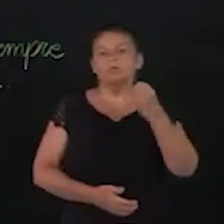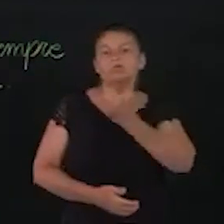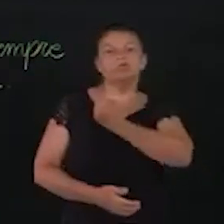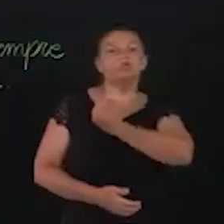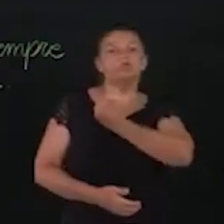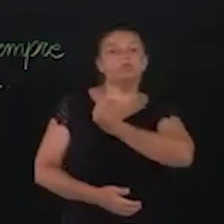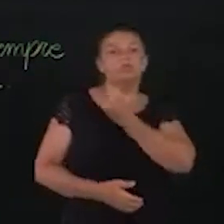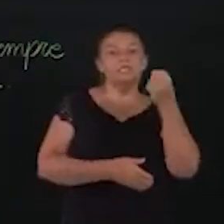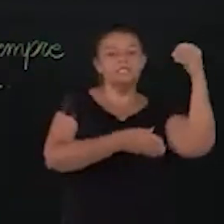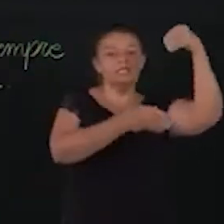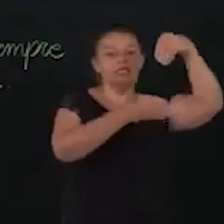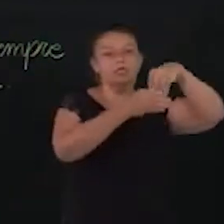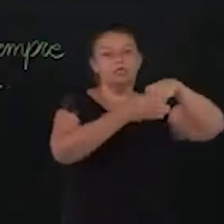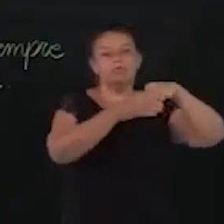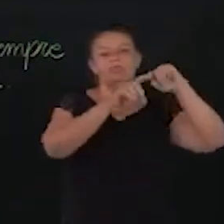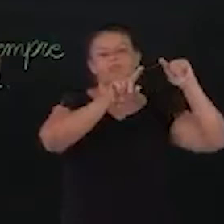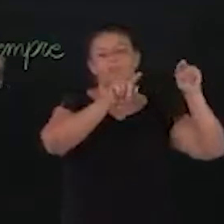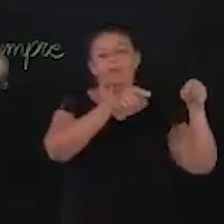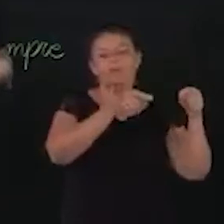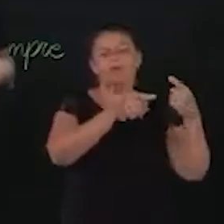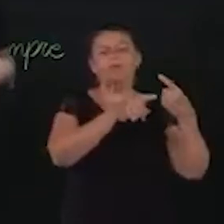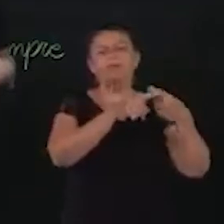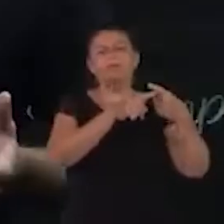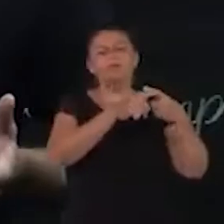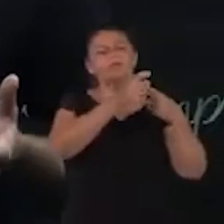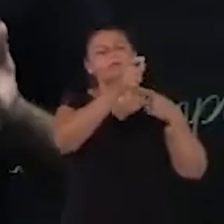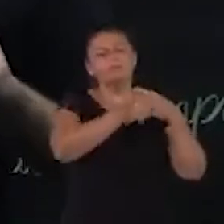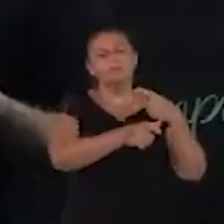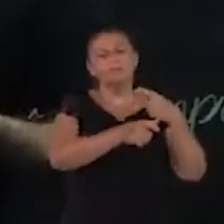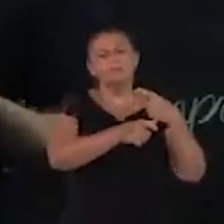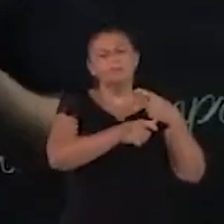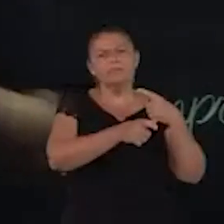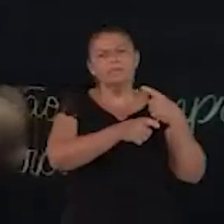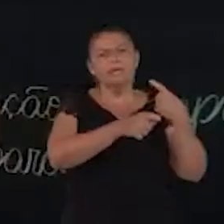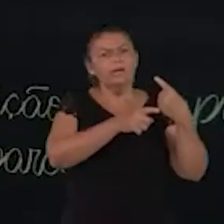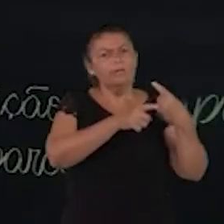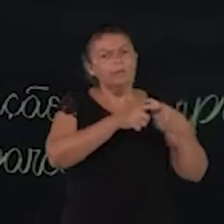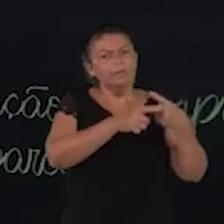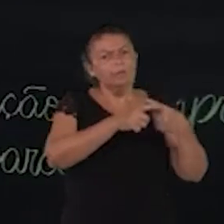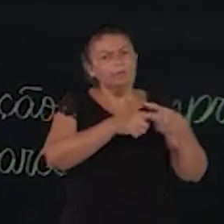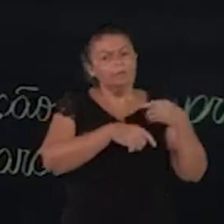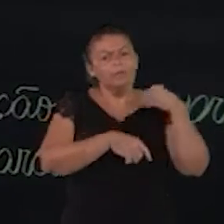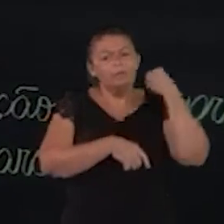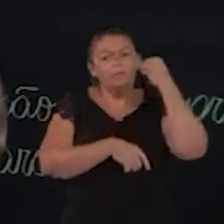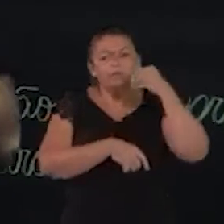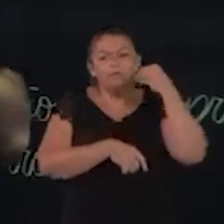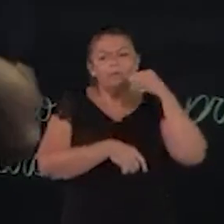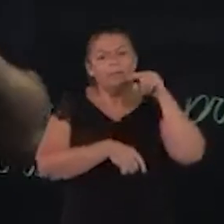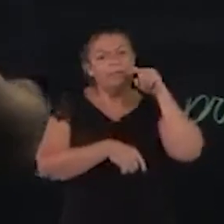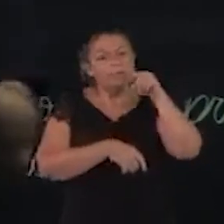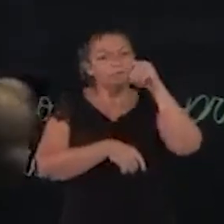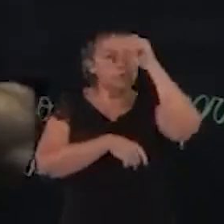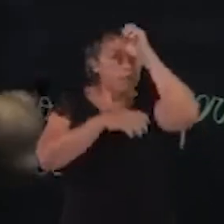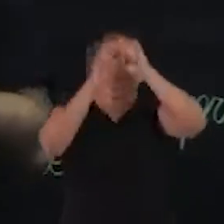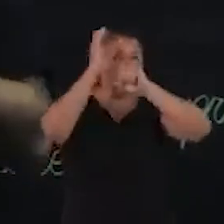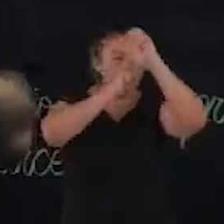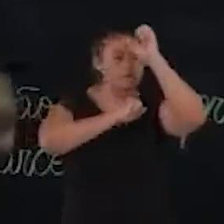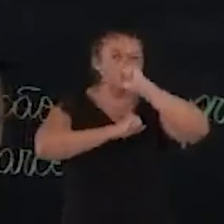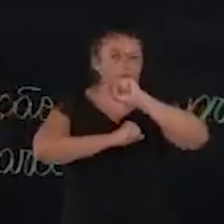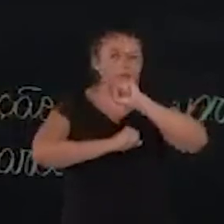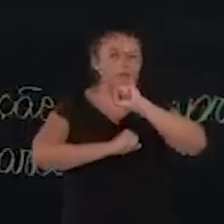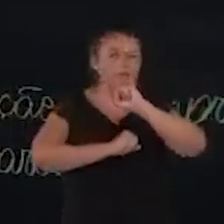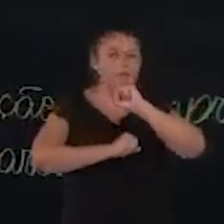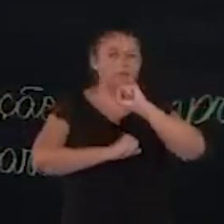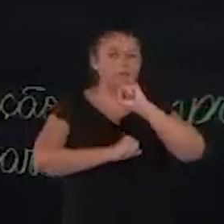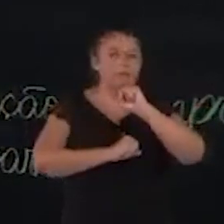esses valores dentro de parênteses. Por que eu fiz isso? Foi proposital para que você aprenda, né, de como a gente